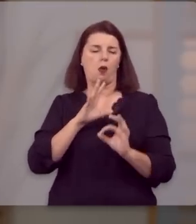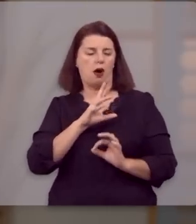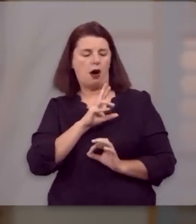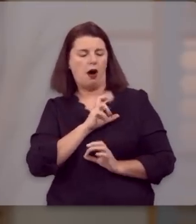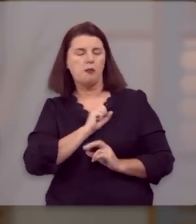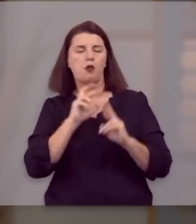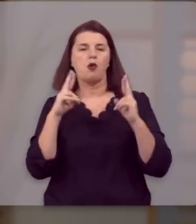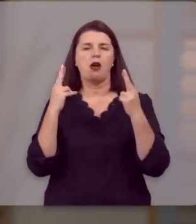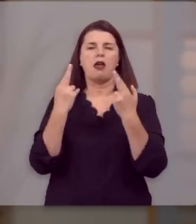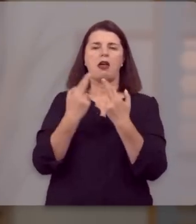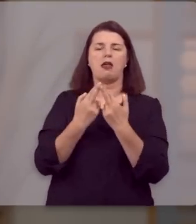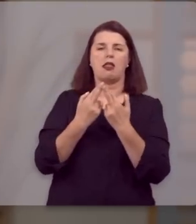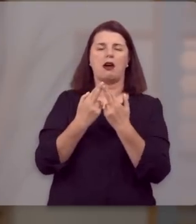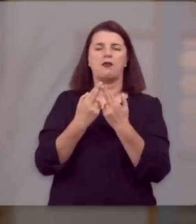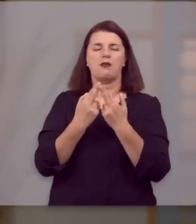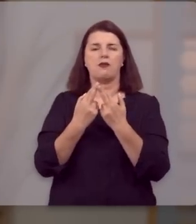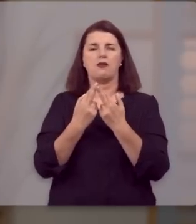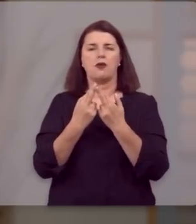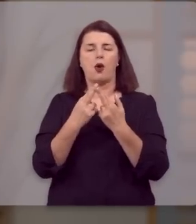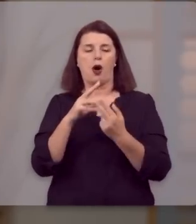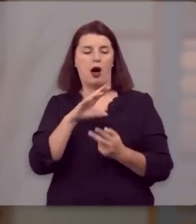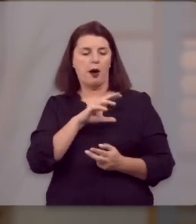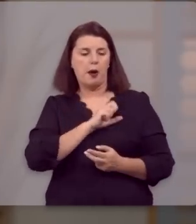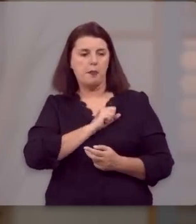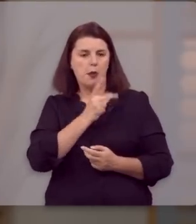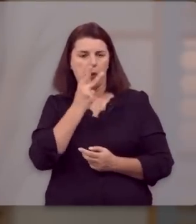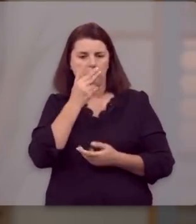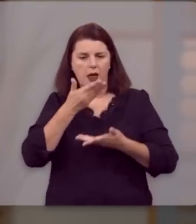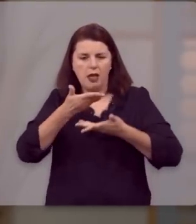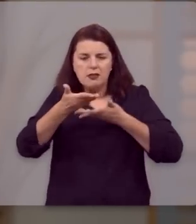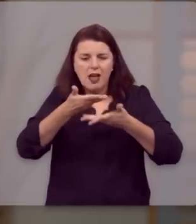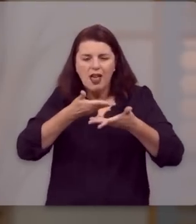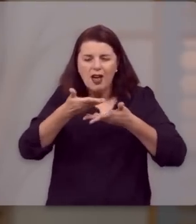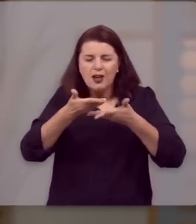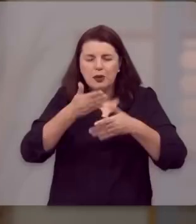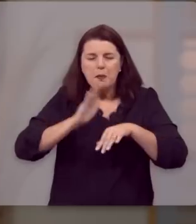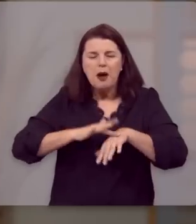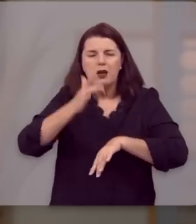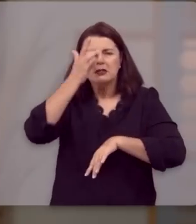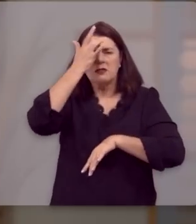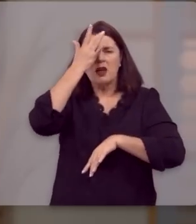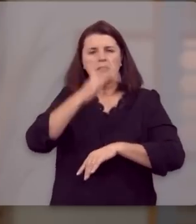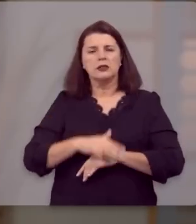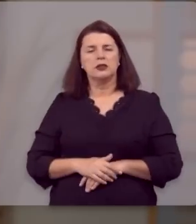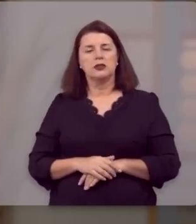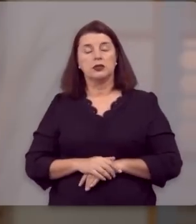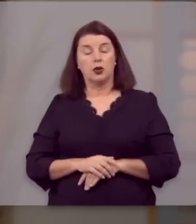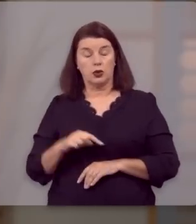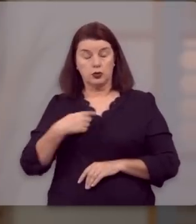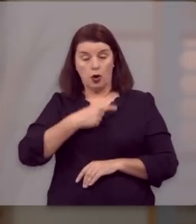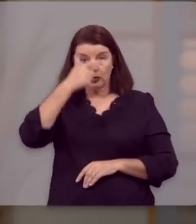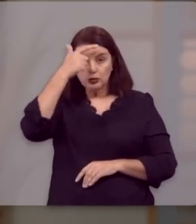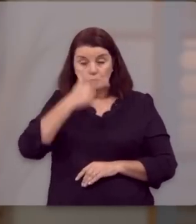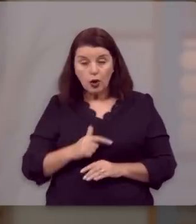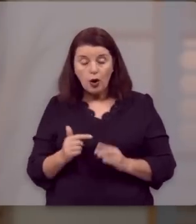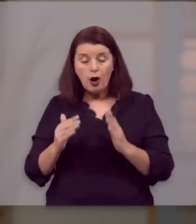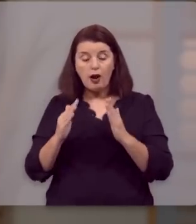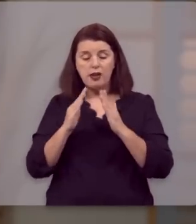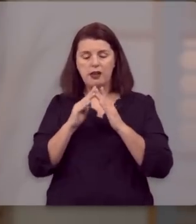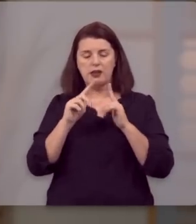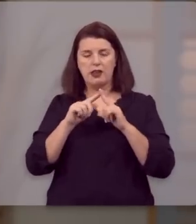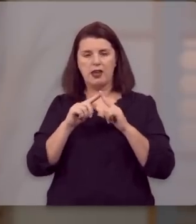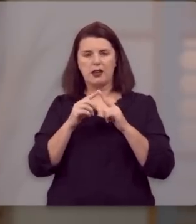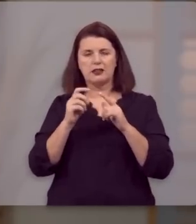o amor reinava e o amor era o oxigênio dos relacionamentos. Se nós quisermos ser uma igreja que